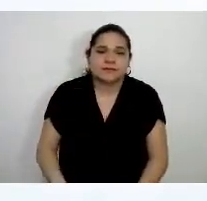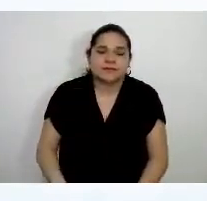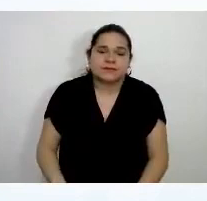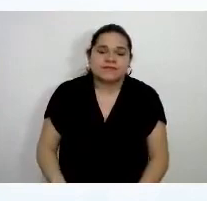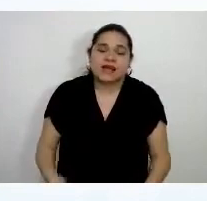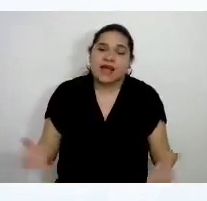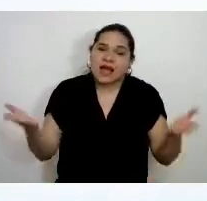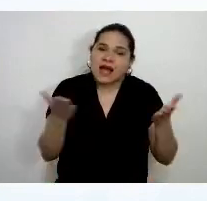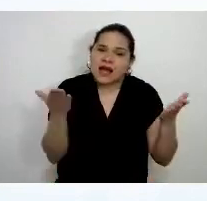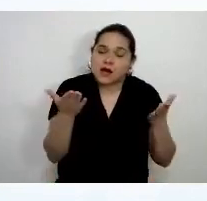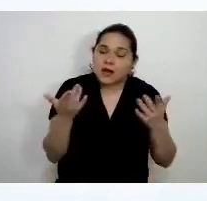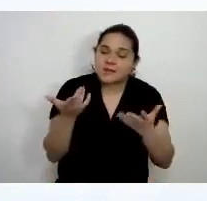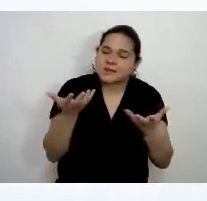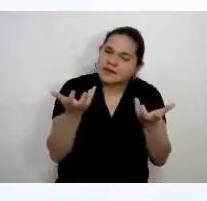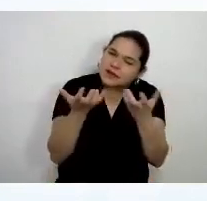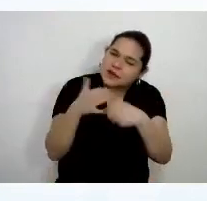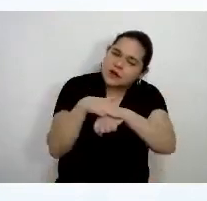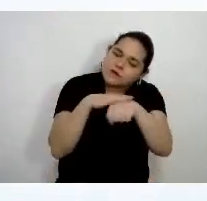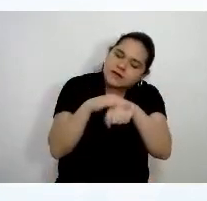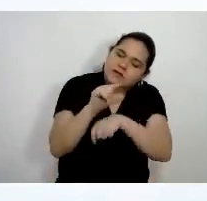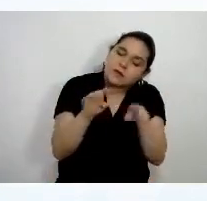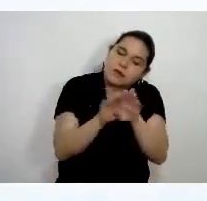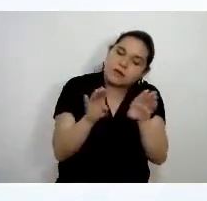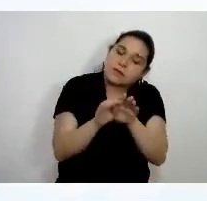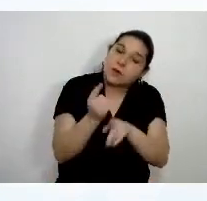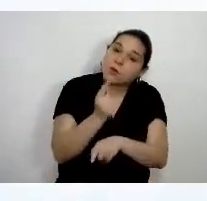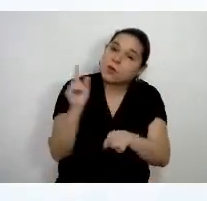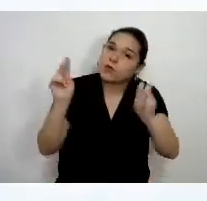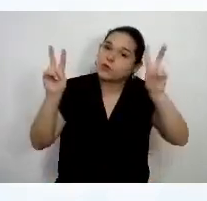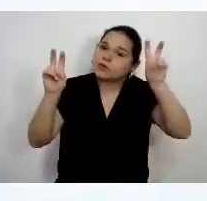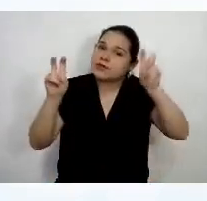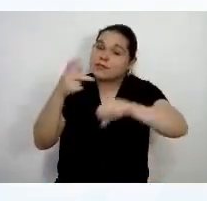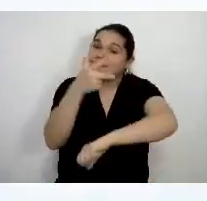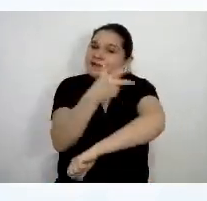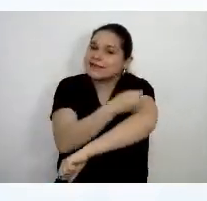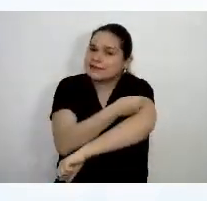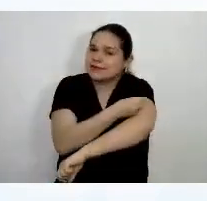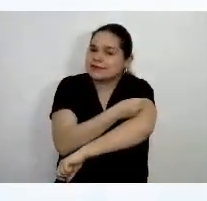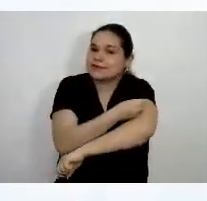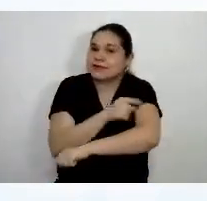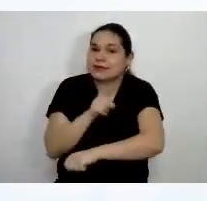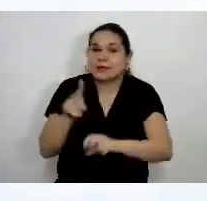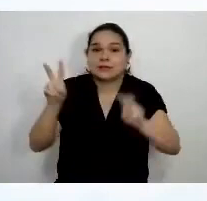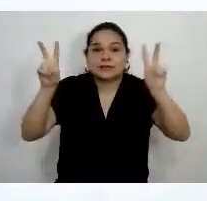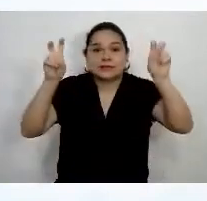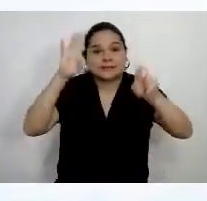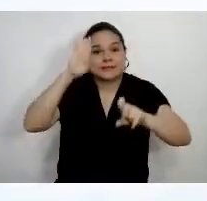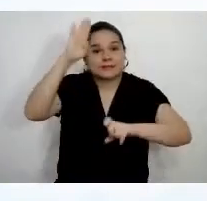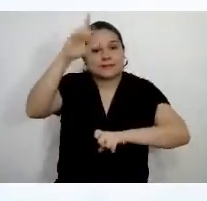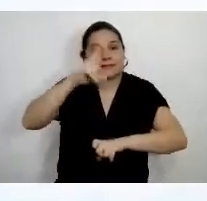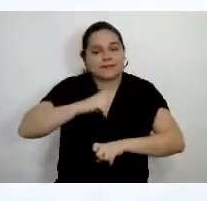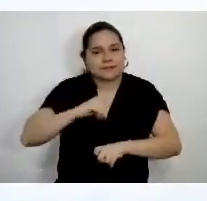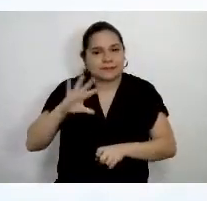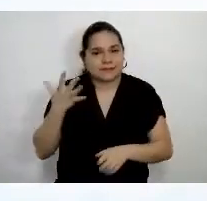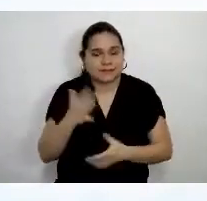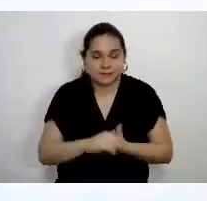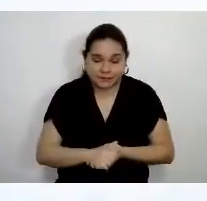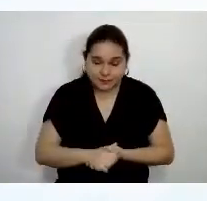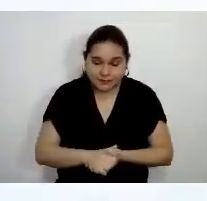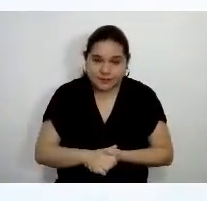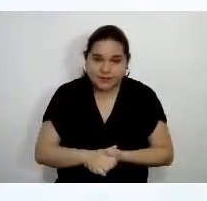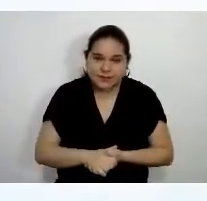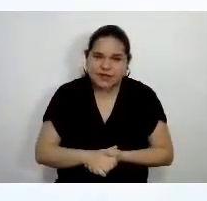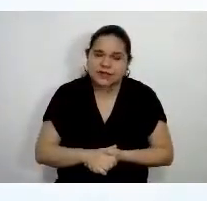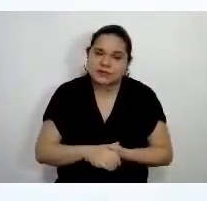momento, as vacinas são o grande assunto. Nós temos aqui, me corrija, por favor, as